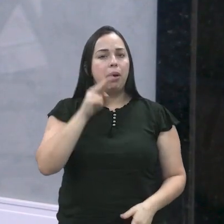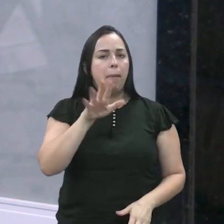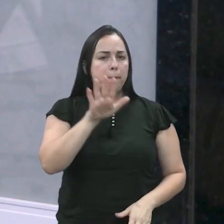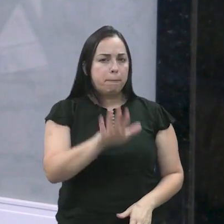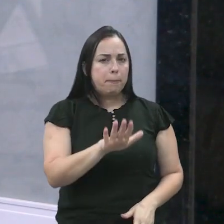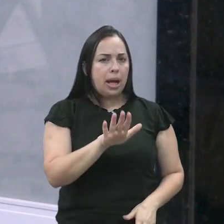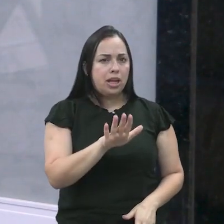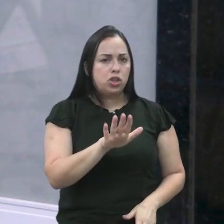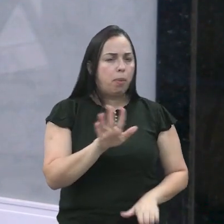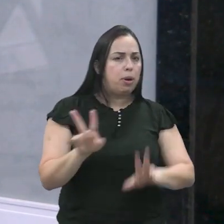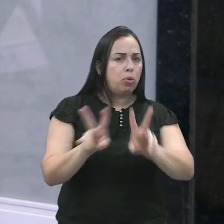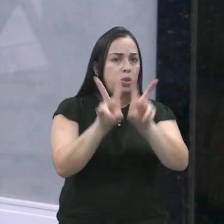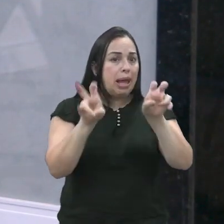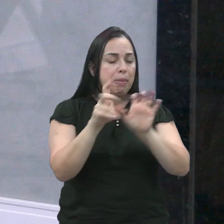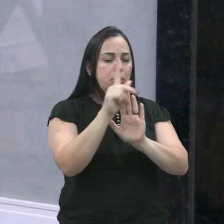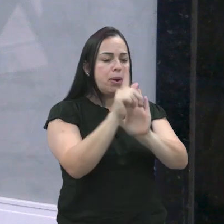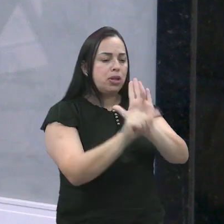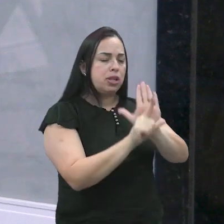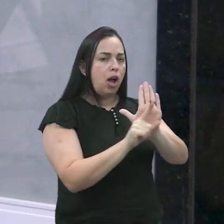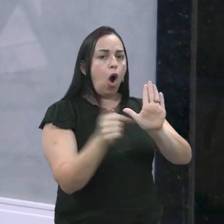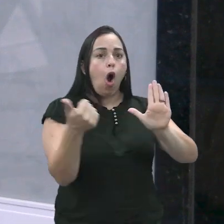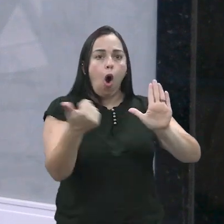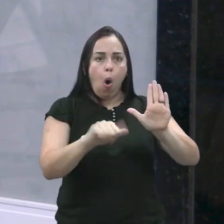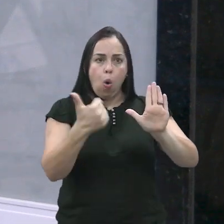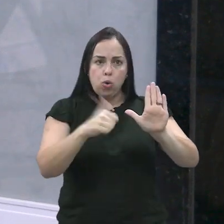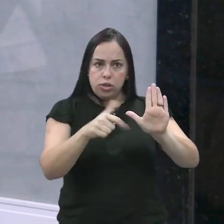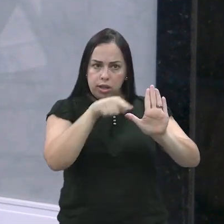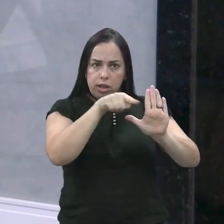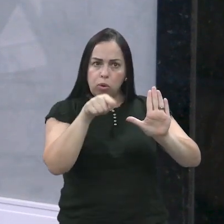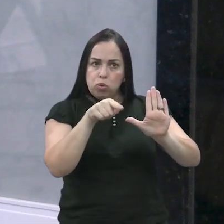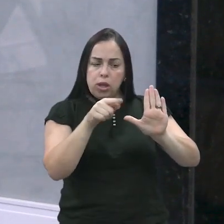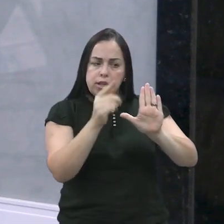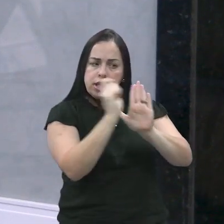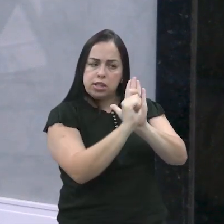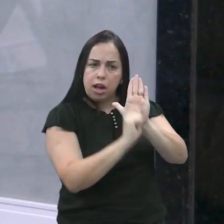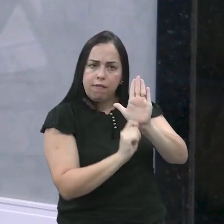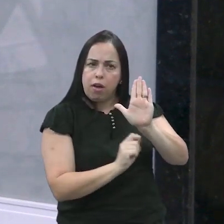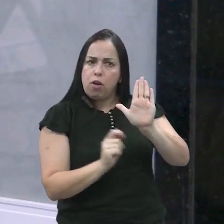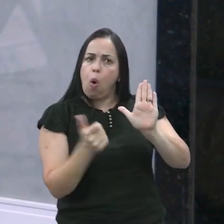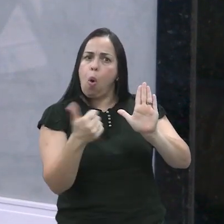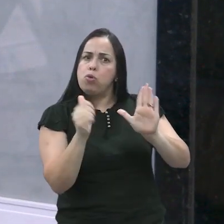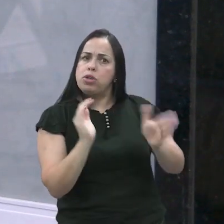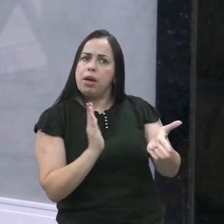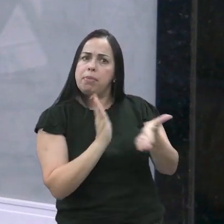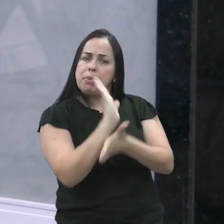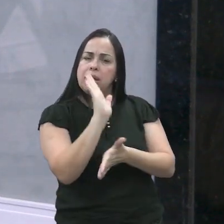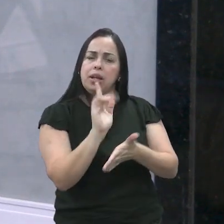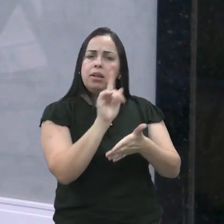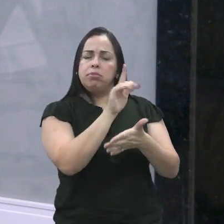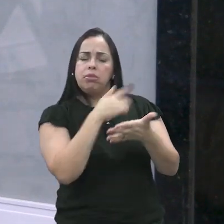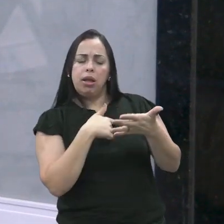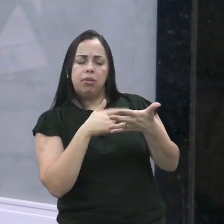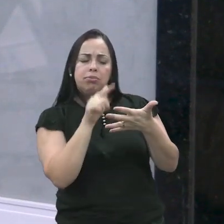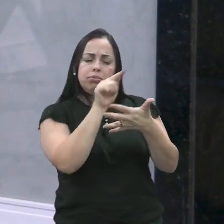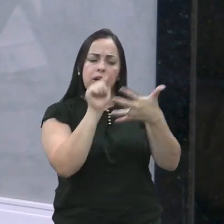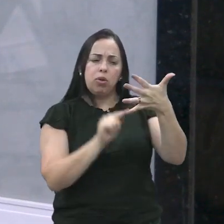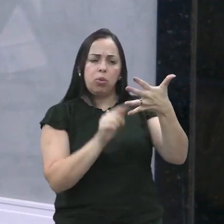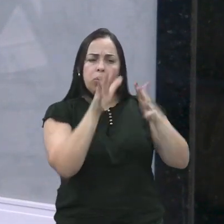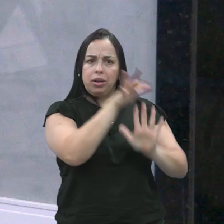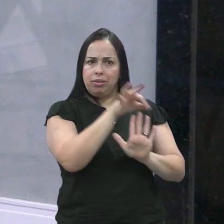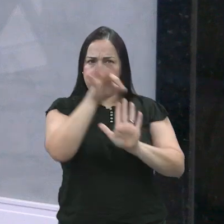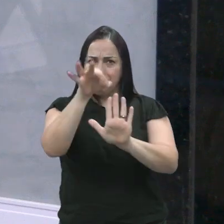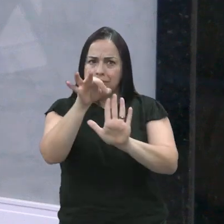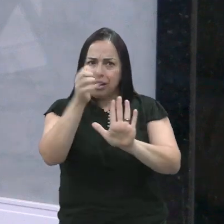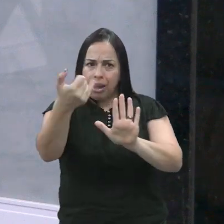fazer um recorte aqui só em relação aos projetos de lei. Foram 11 aprovados no seu primeiro mandato, né? Tem algum deles que você gostaria